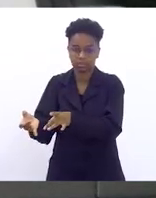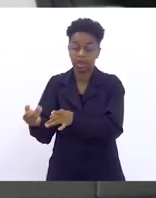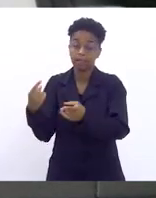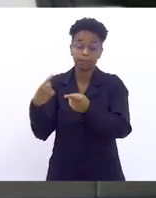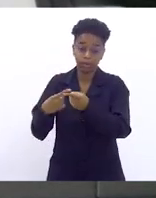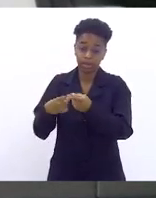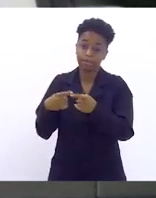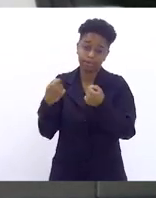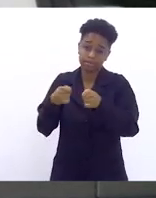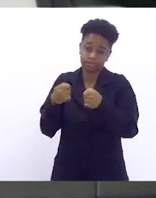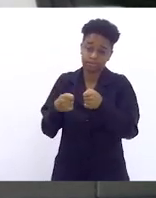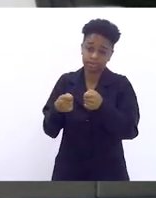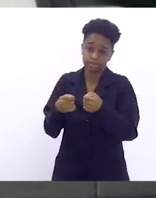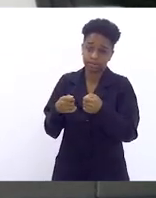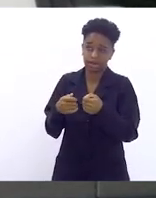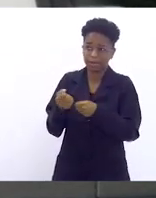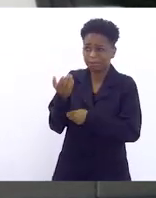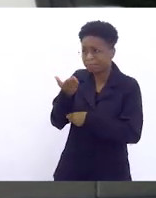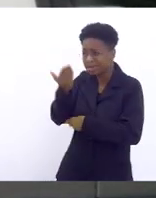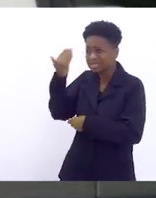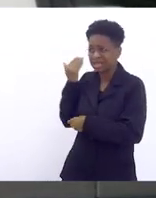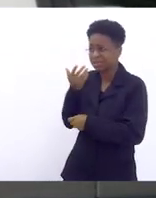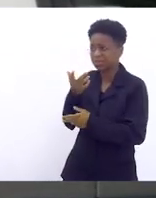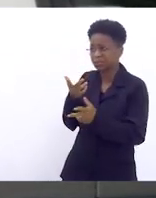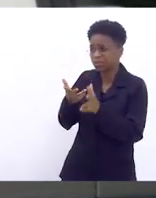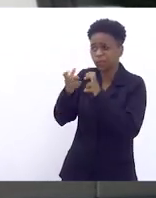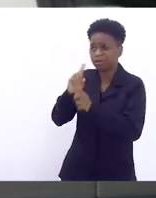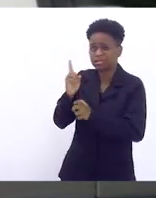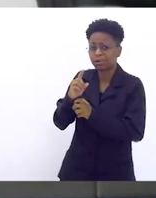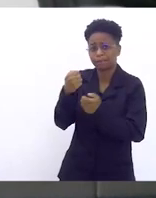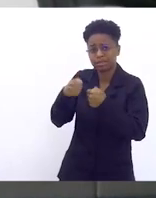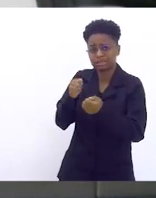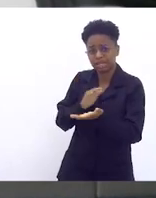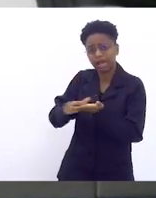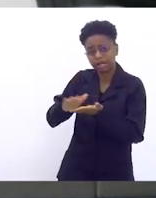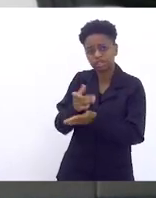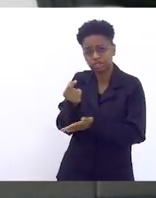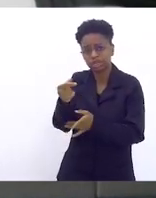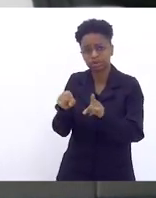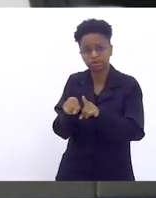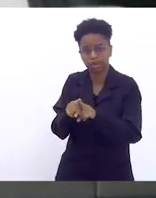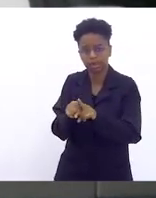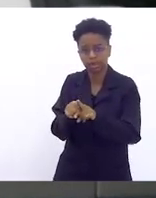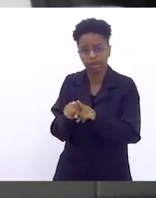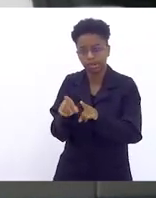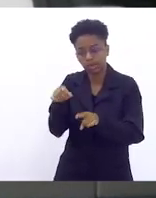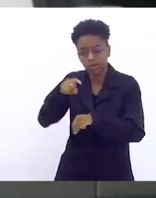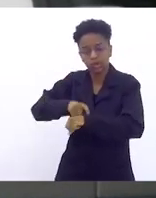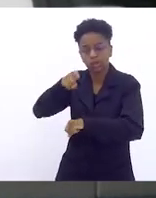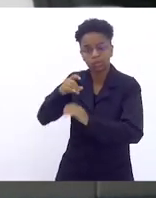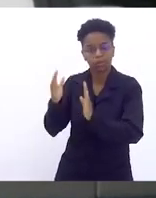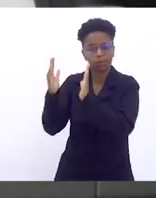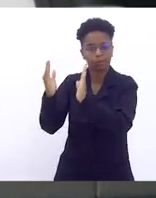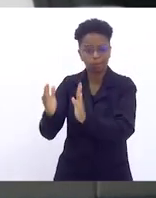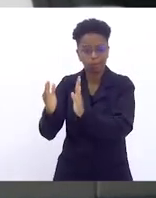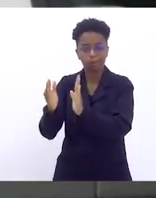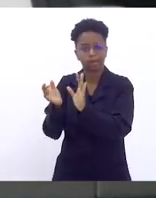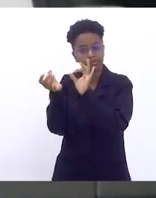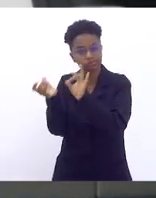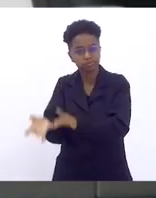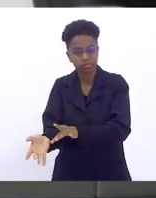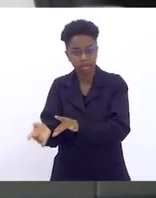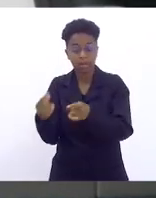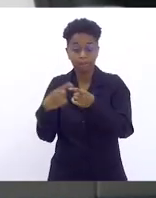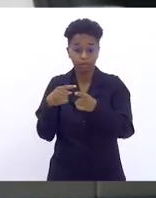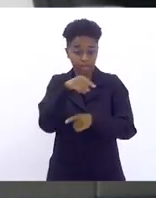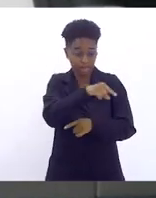por anos por décadas não foi levado em consideração Hoje ele faz parte porque porque a extração significa que